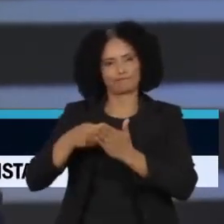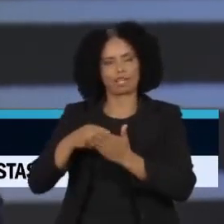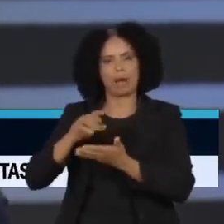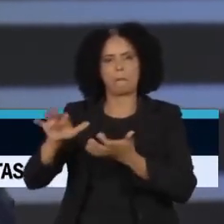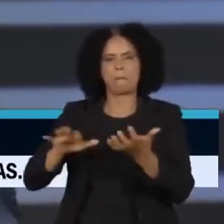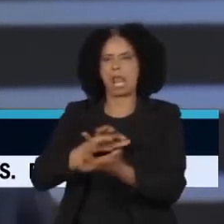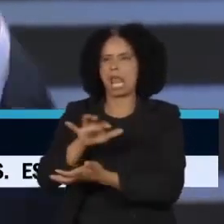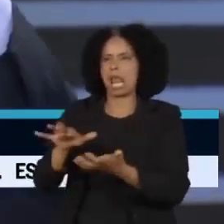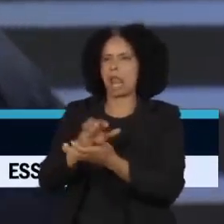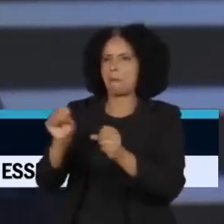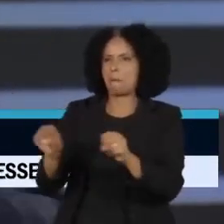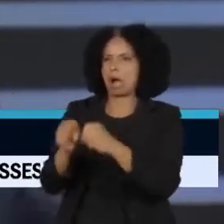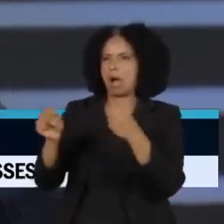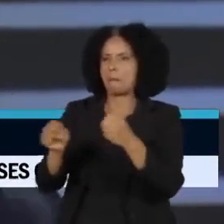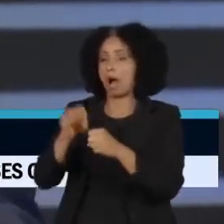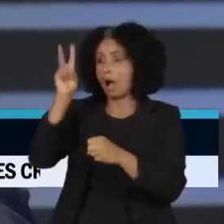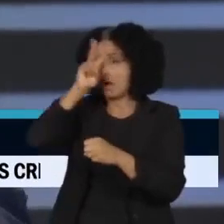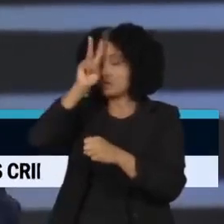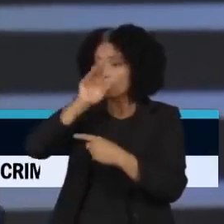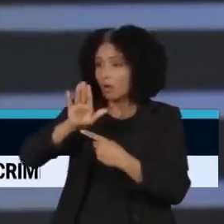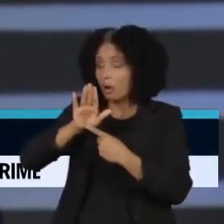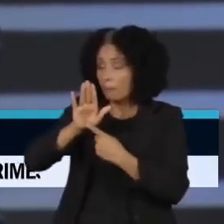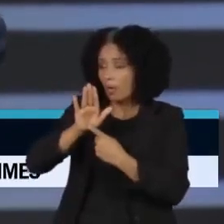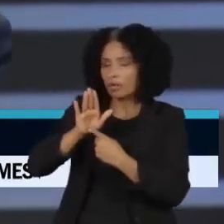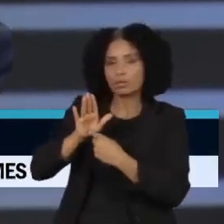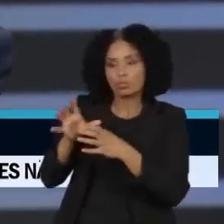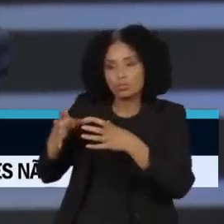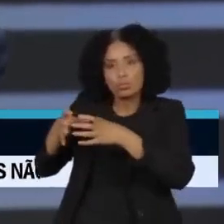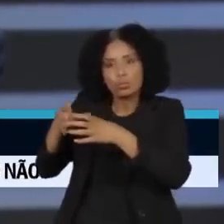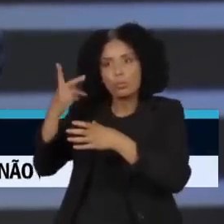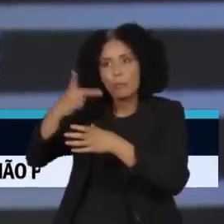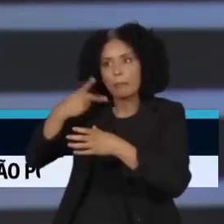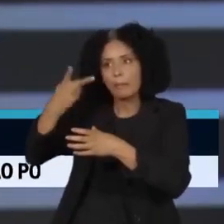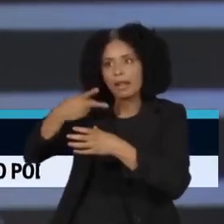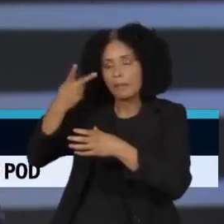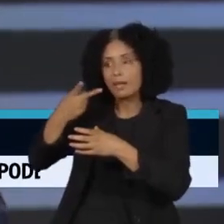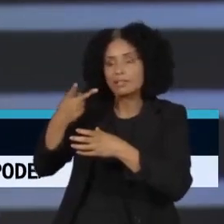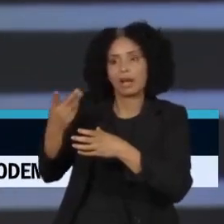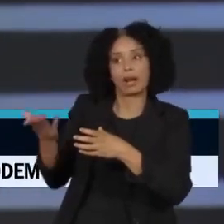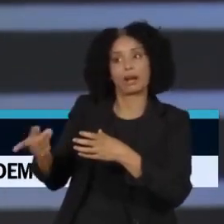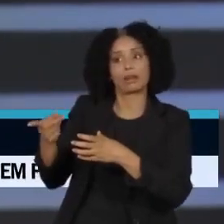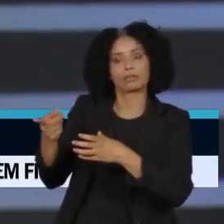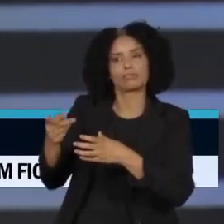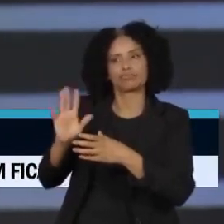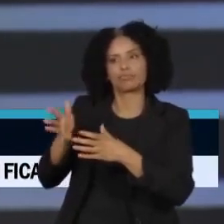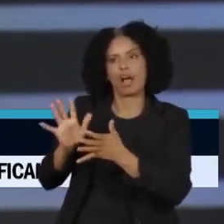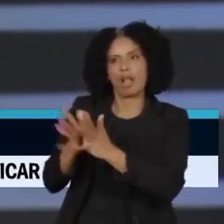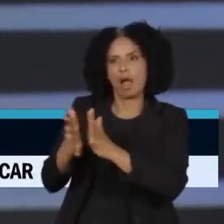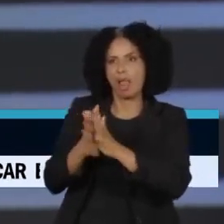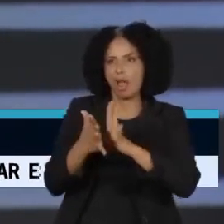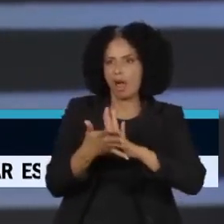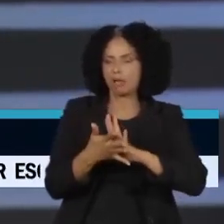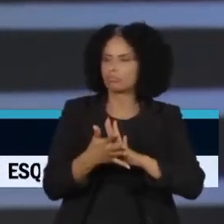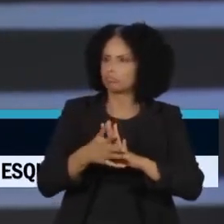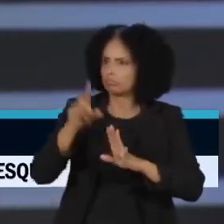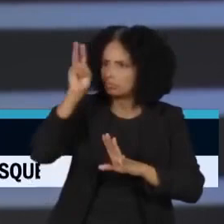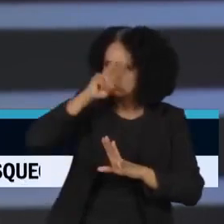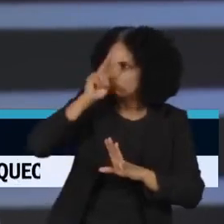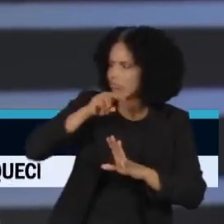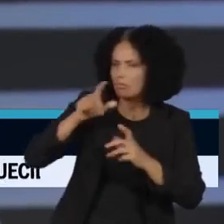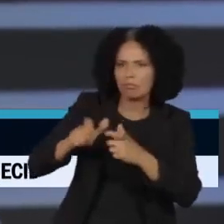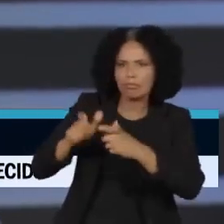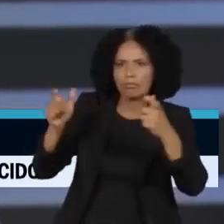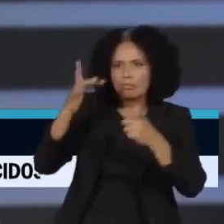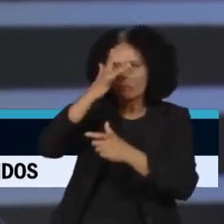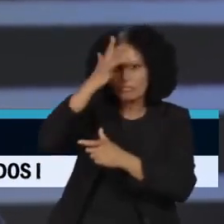parlamentares que produziram dia 8 de janeiro eles não lá estavam É bom lembrar que tem a produção de muitos que foram